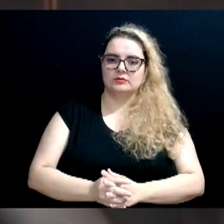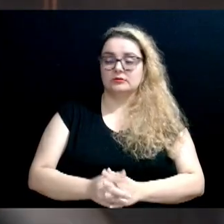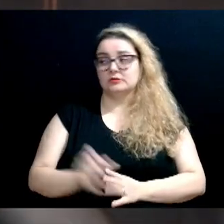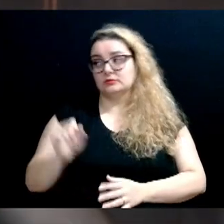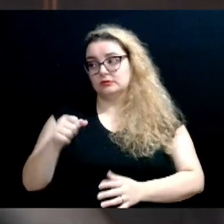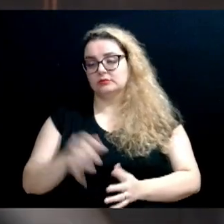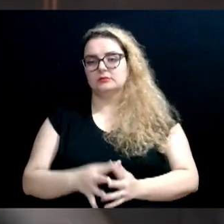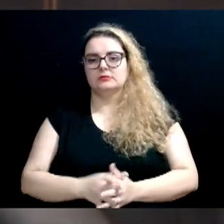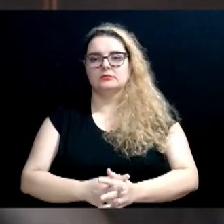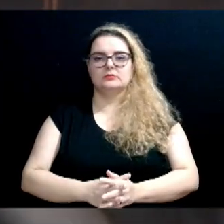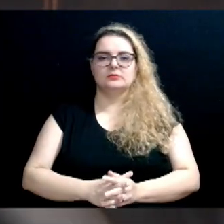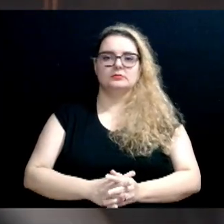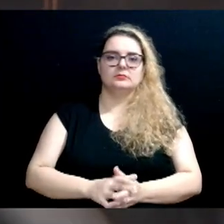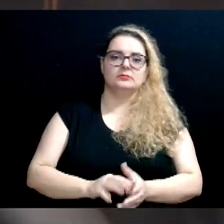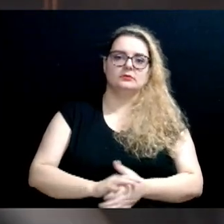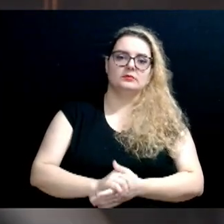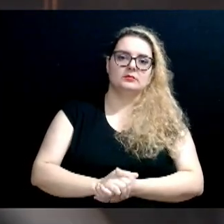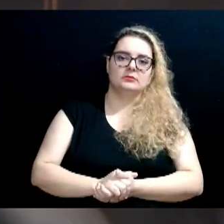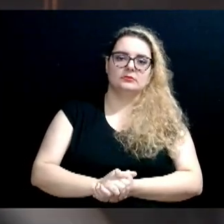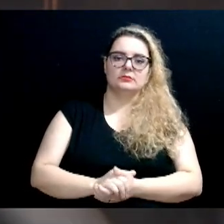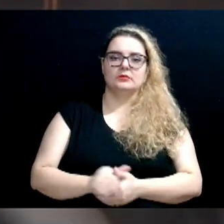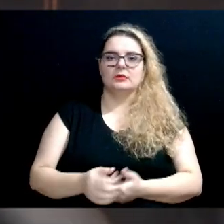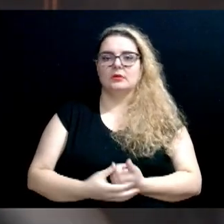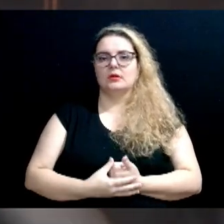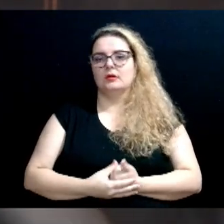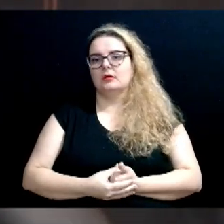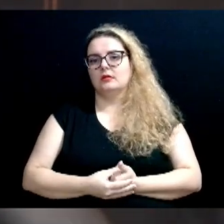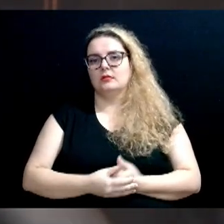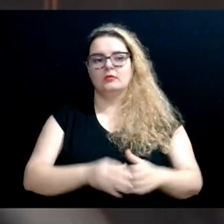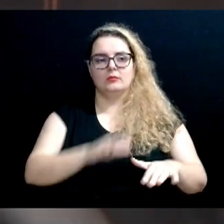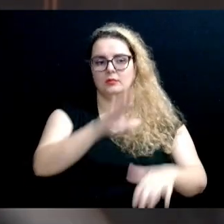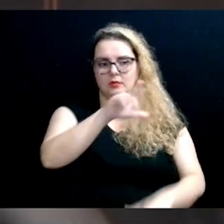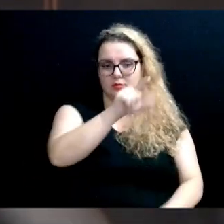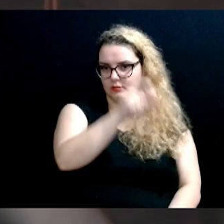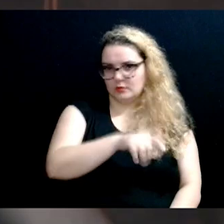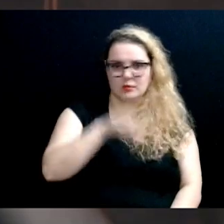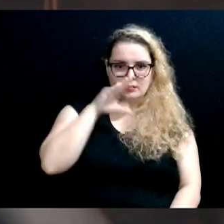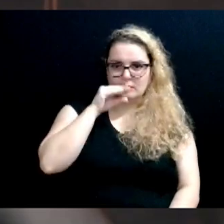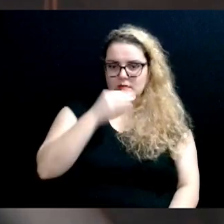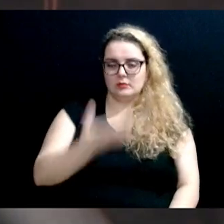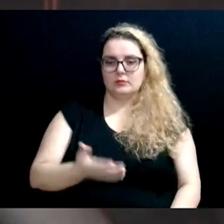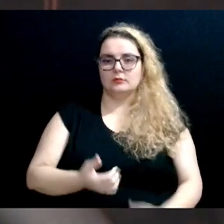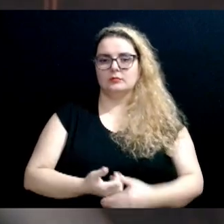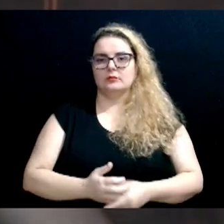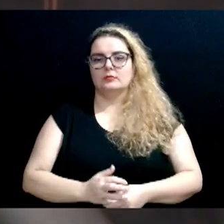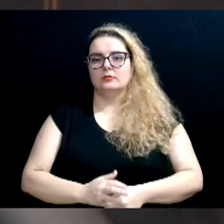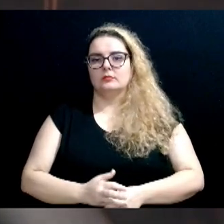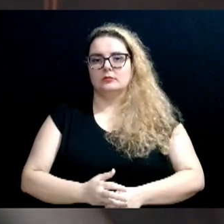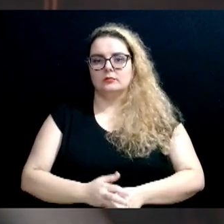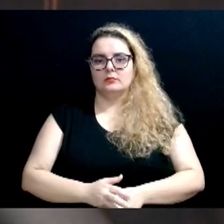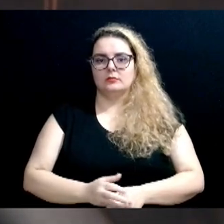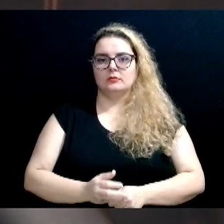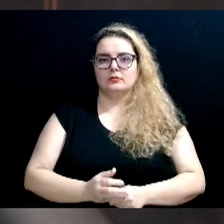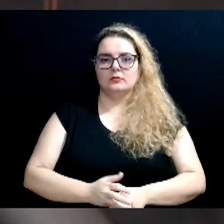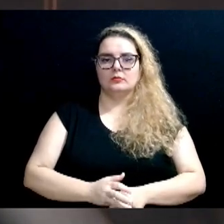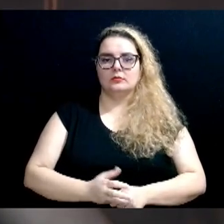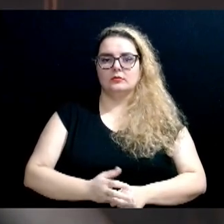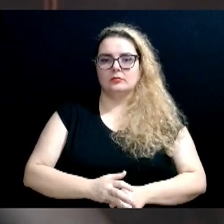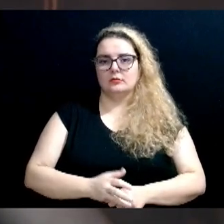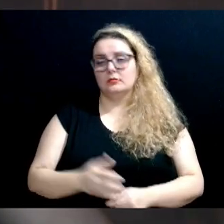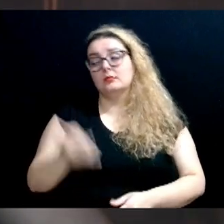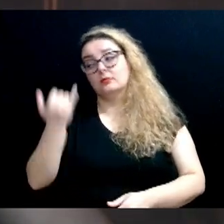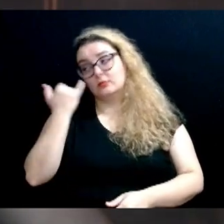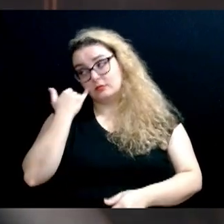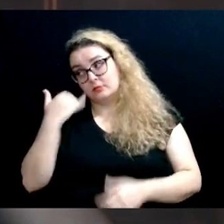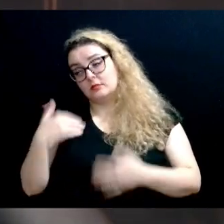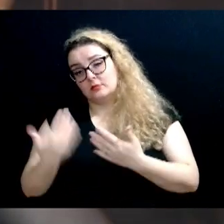aquele movimento daquele colaborador, daquele empregado, que já está numa preguiça mesmo, né? Já está com má vontade